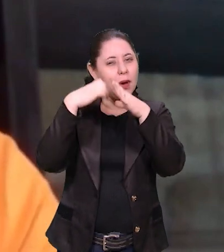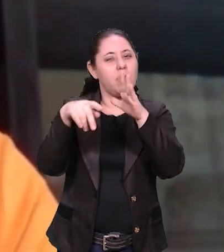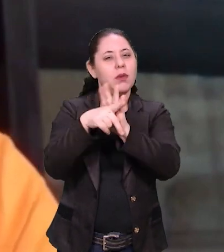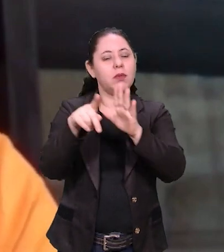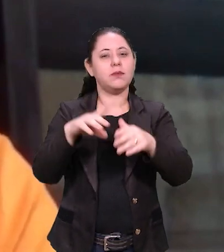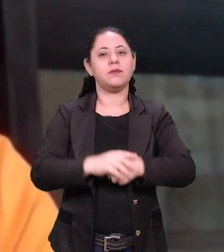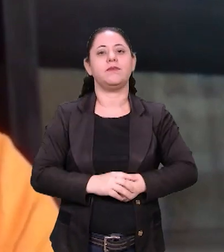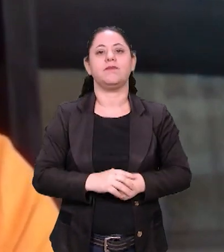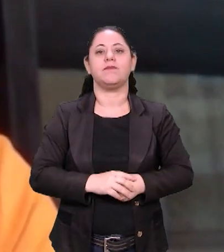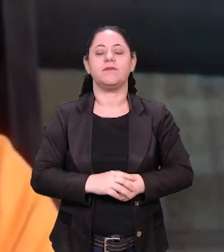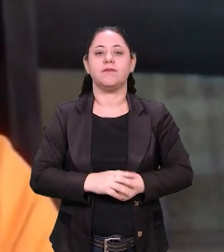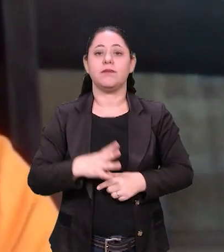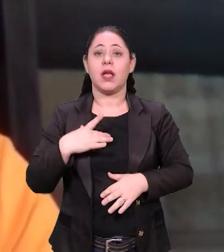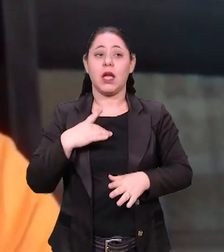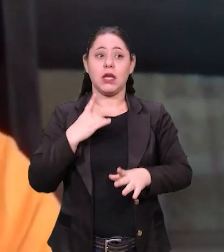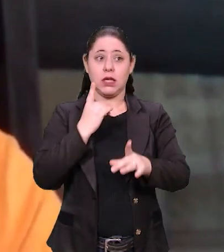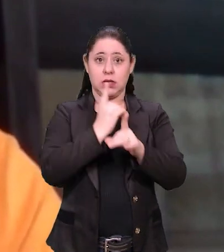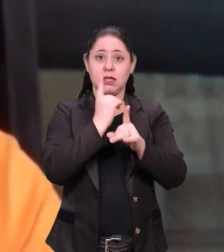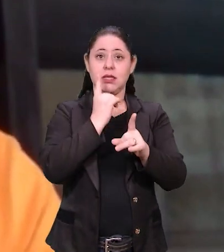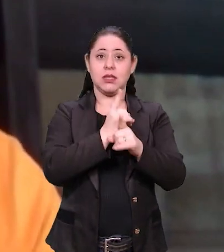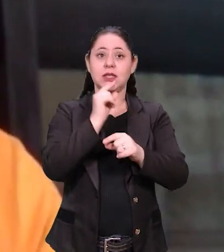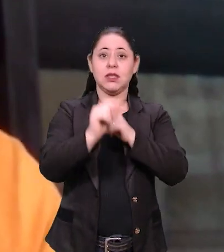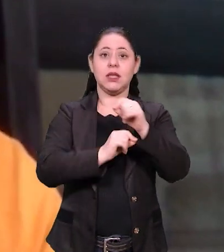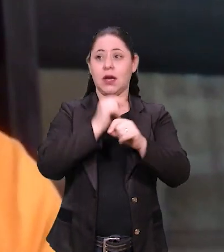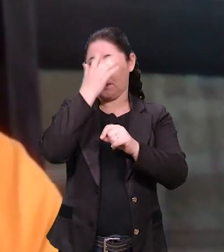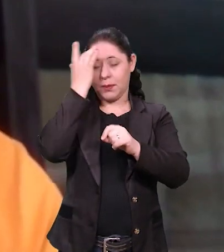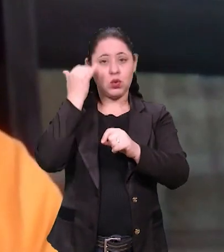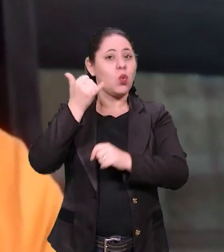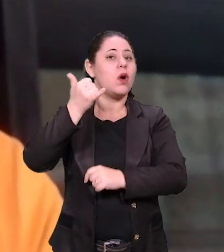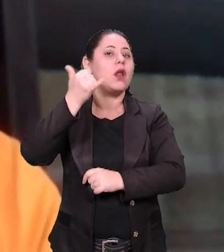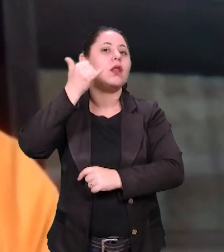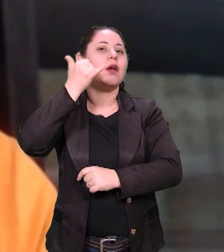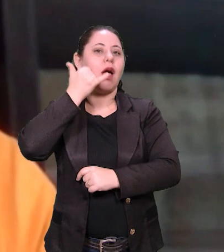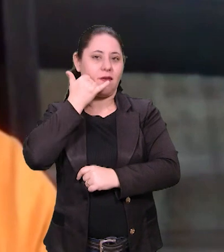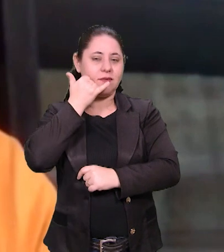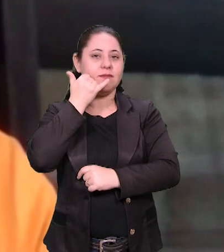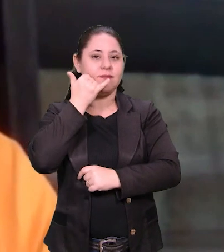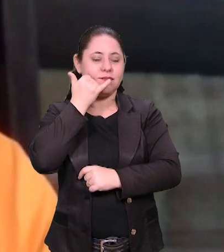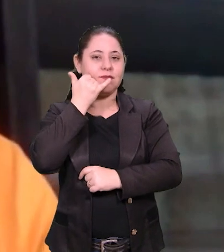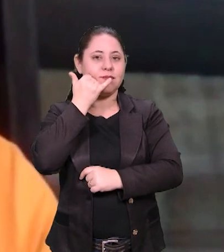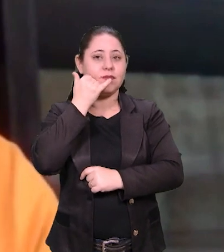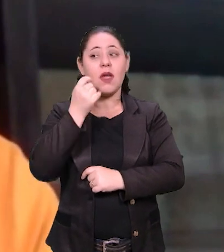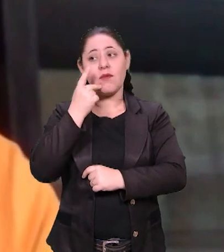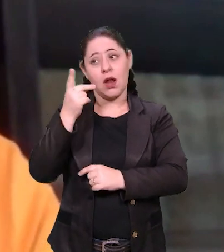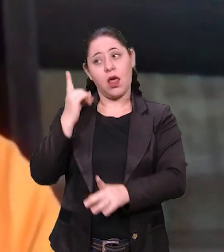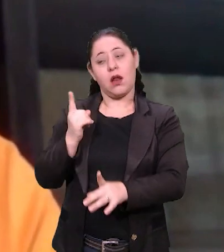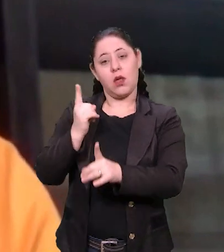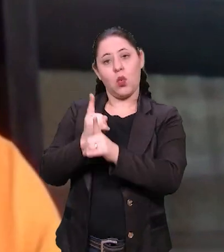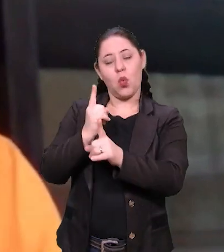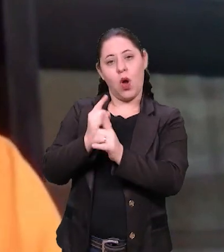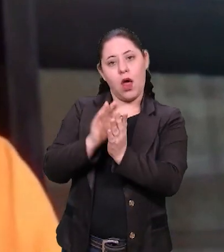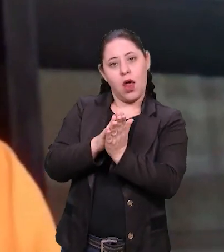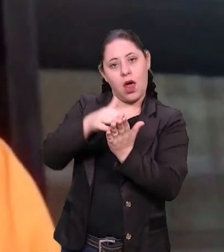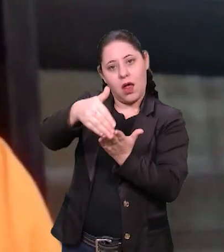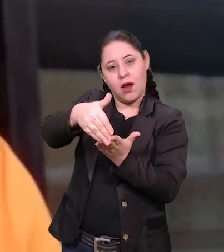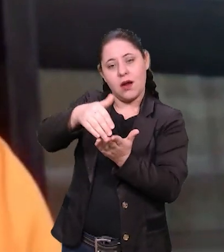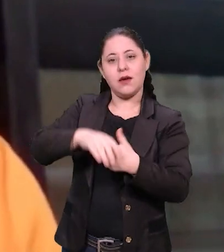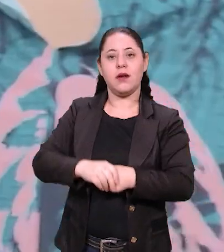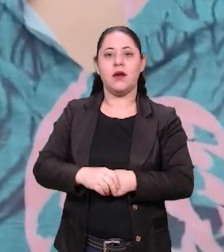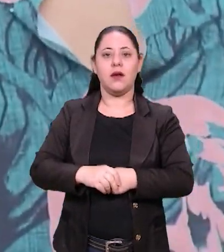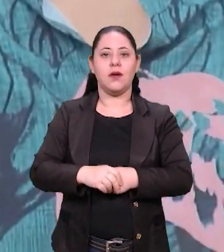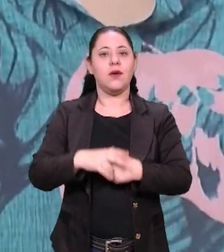rastrear quem entrava em contato falando que achou a carteira. E é com isso que eles conseguiam ver